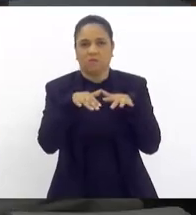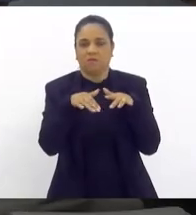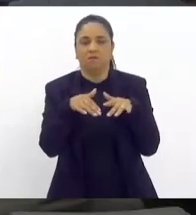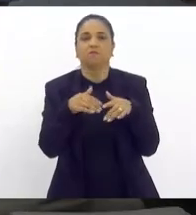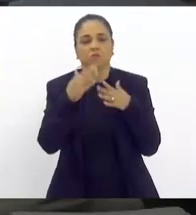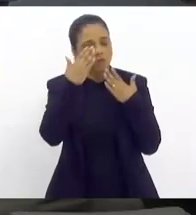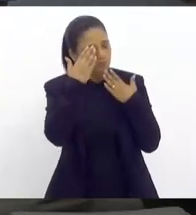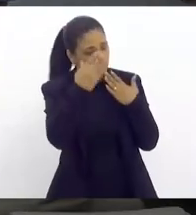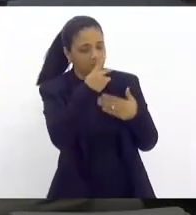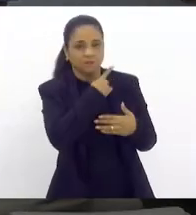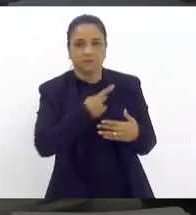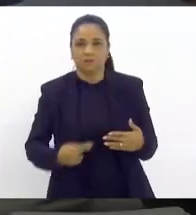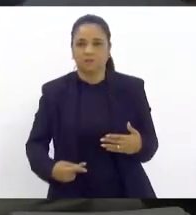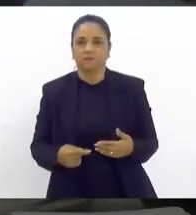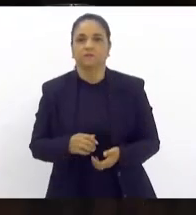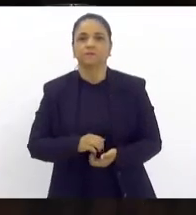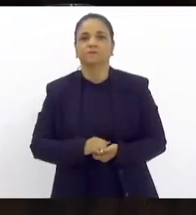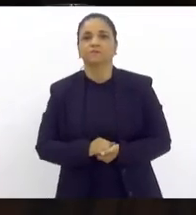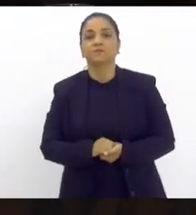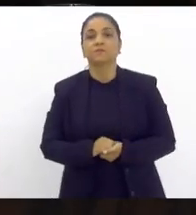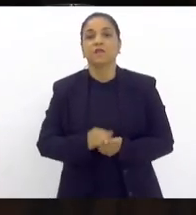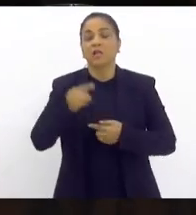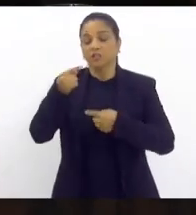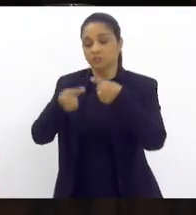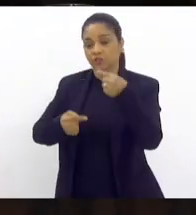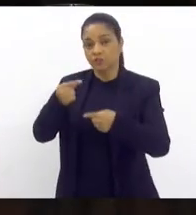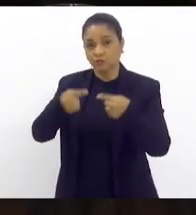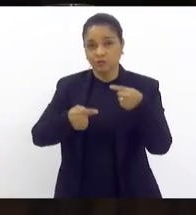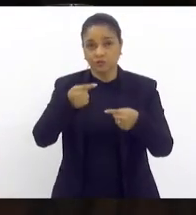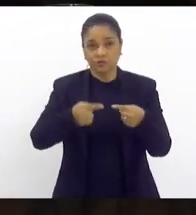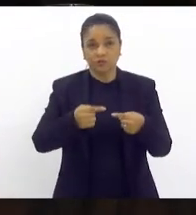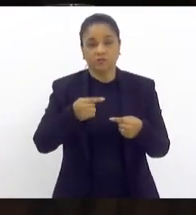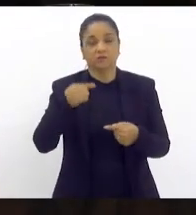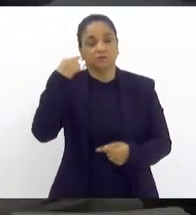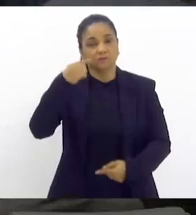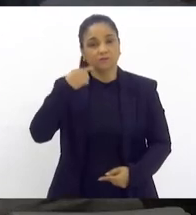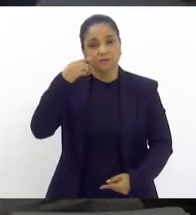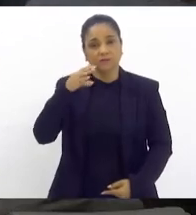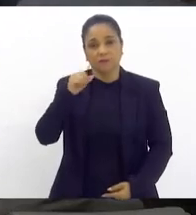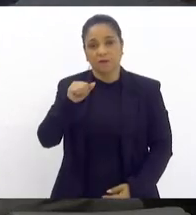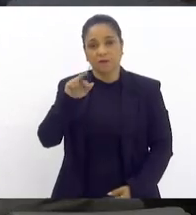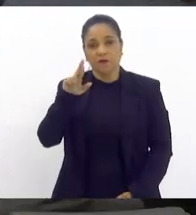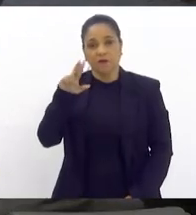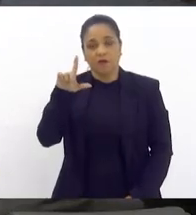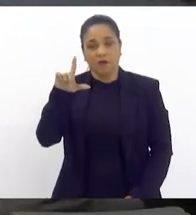Obrigada para discutir na obra deputado Carlos Mickey